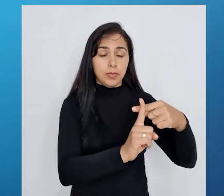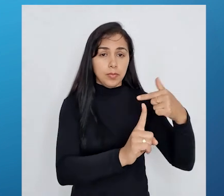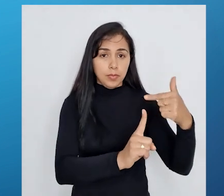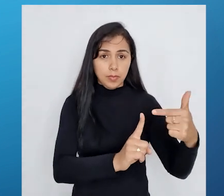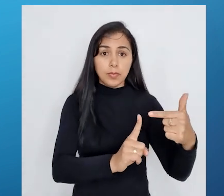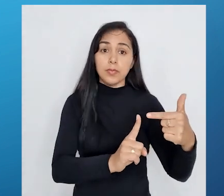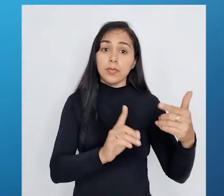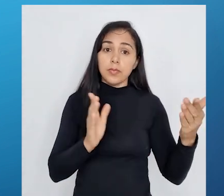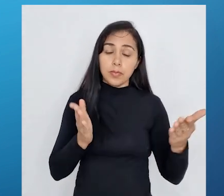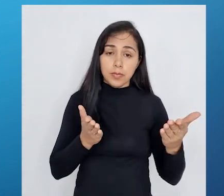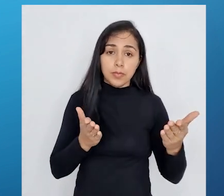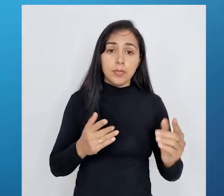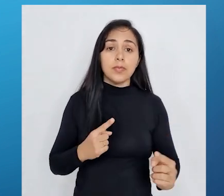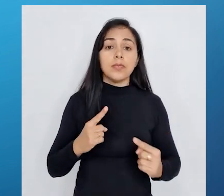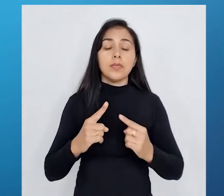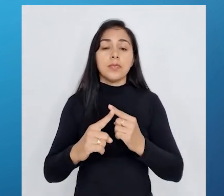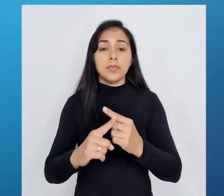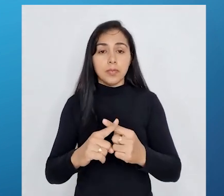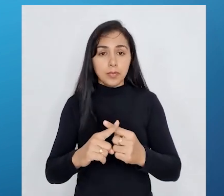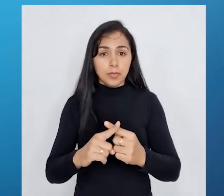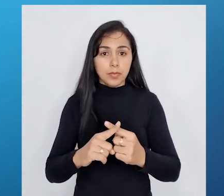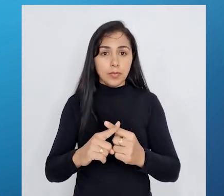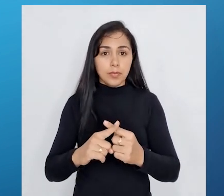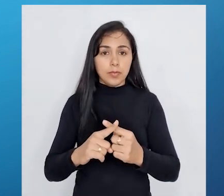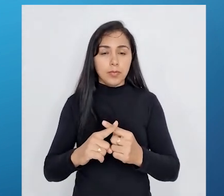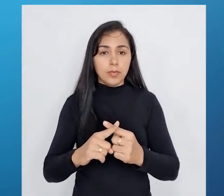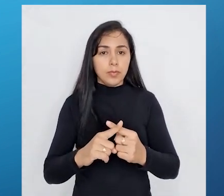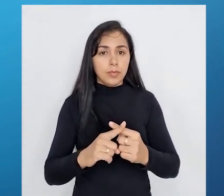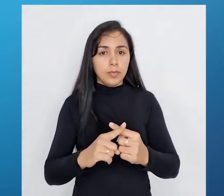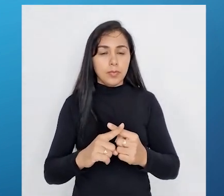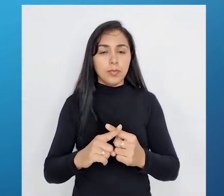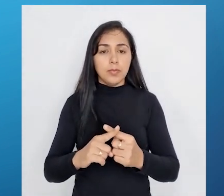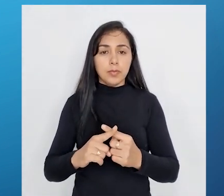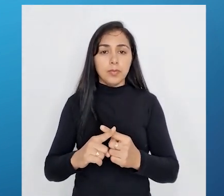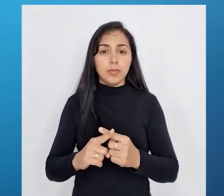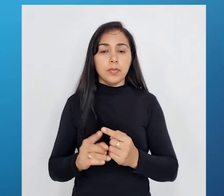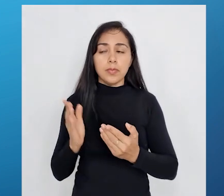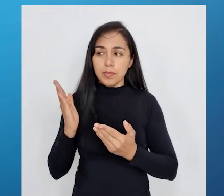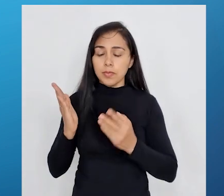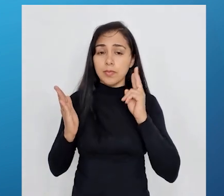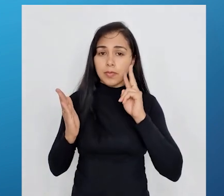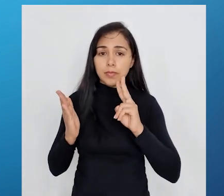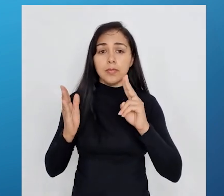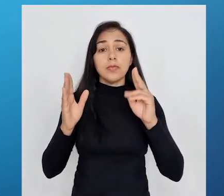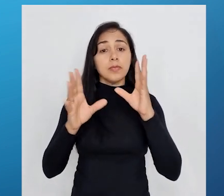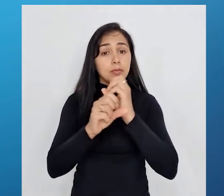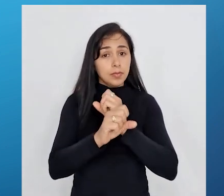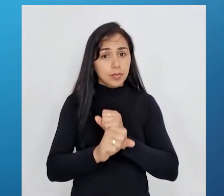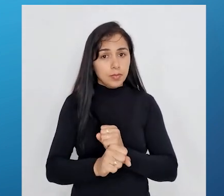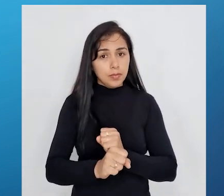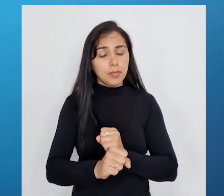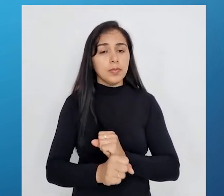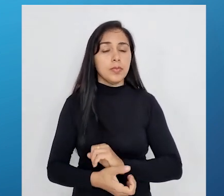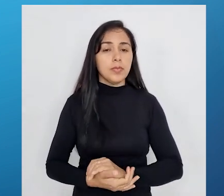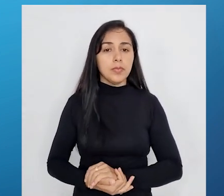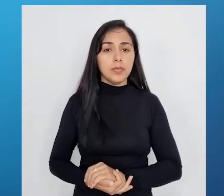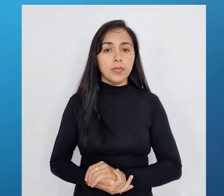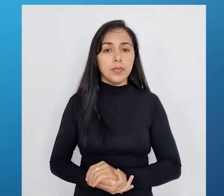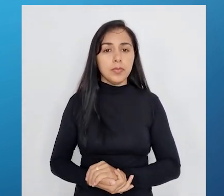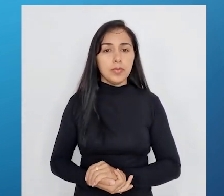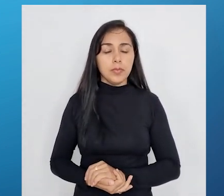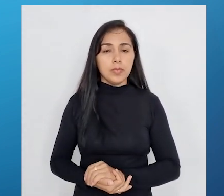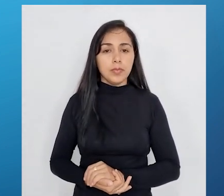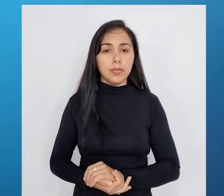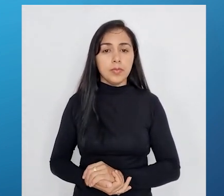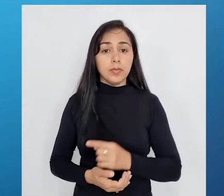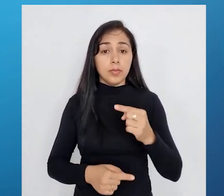para multiplicar com esse daqui, que já deu menos 4 sobre 3, né? Deixa aqui separado. Teríamos menos 1 sobre